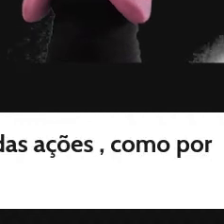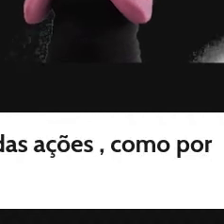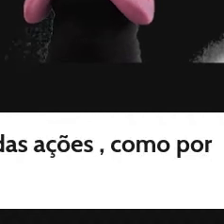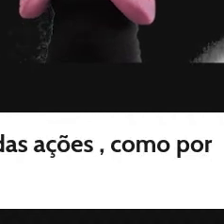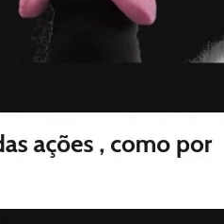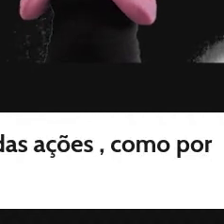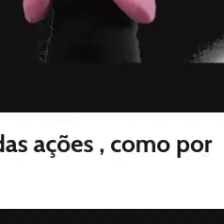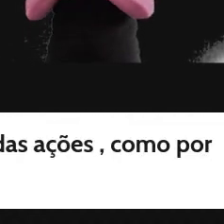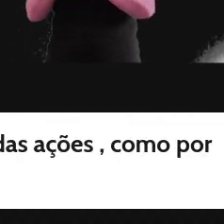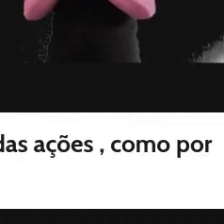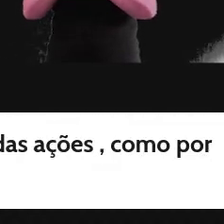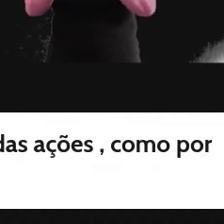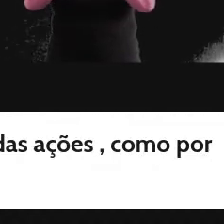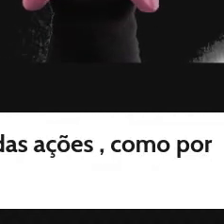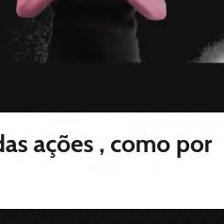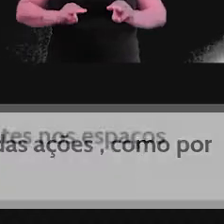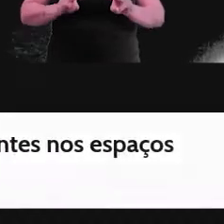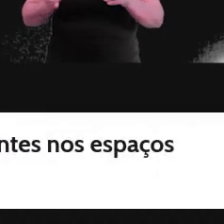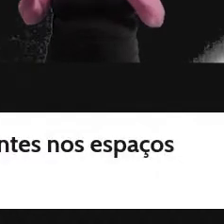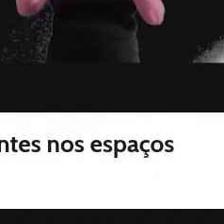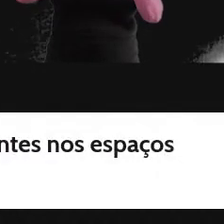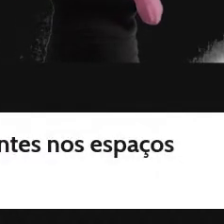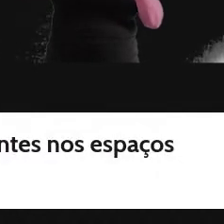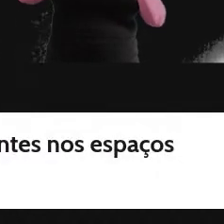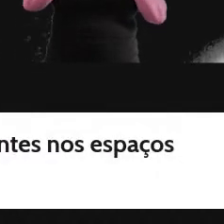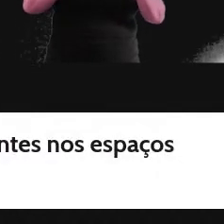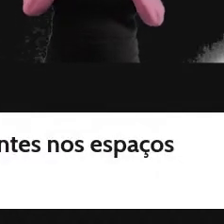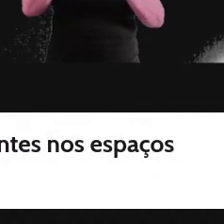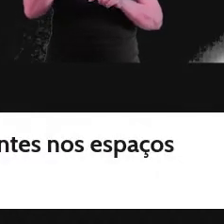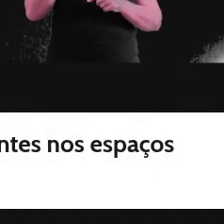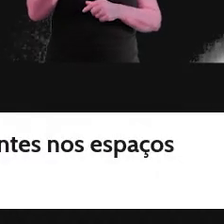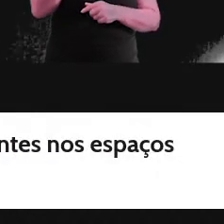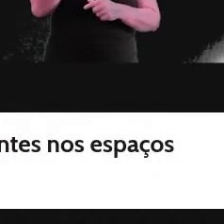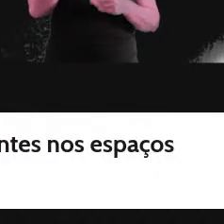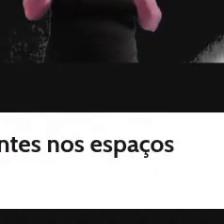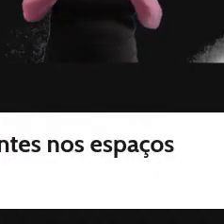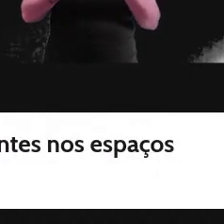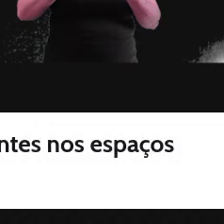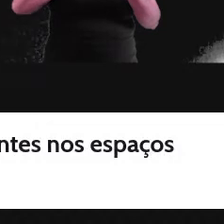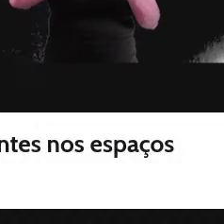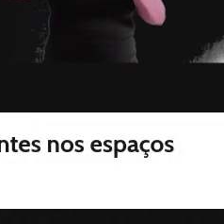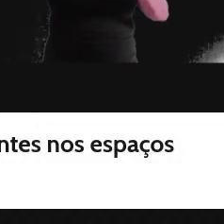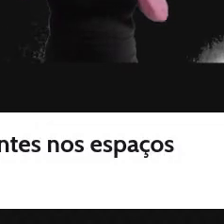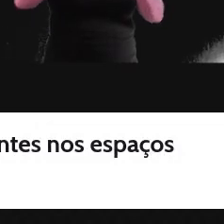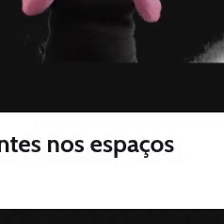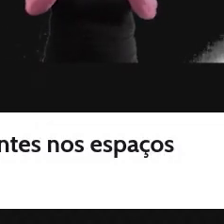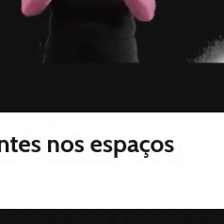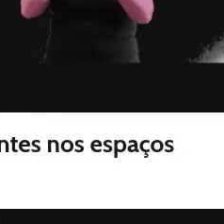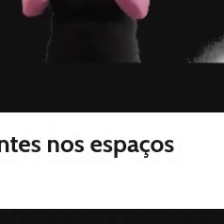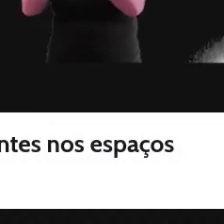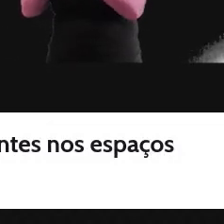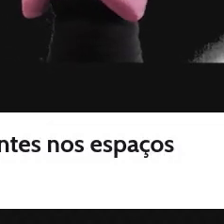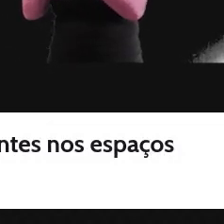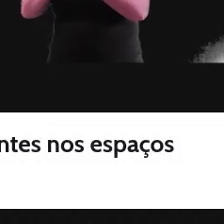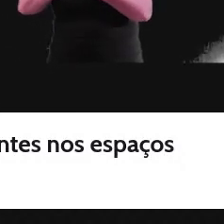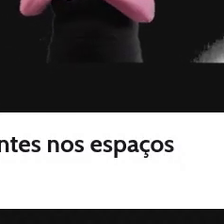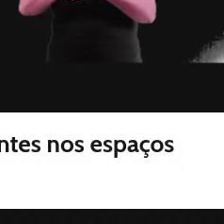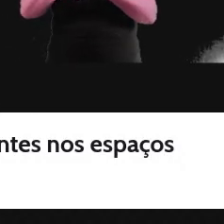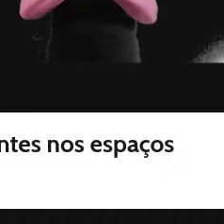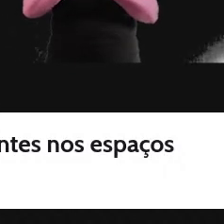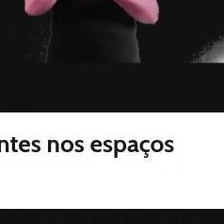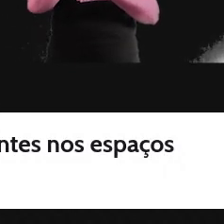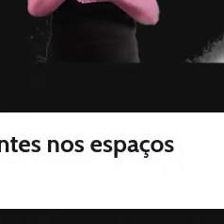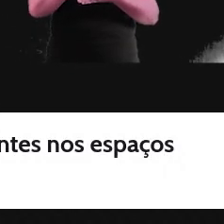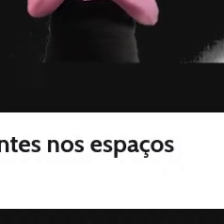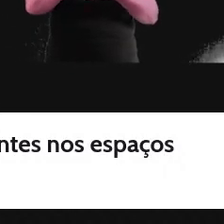não estão nos museus? De novo, voltando um pouco ao que eu acabei de falar, né? São várias as barreiras que são colocadas, não